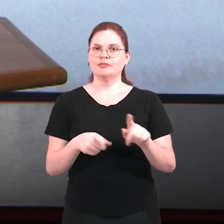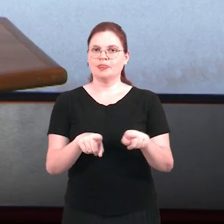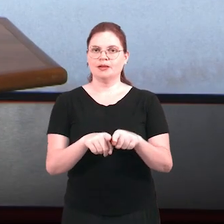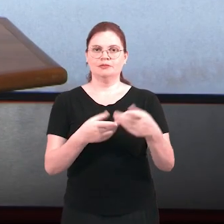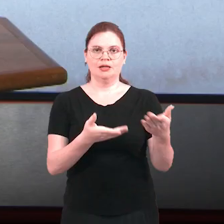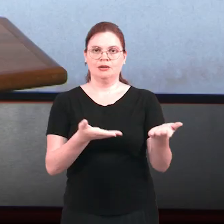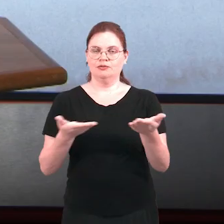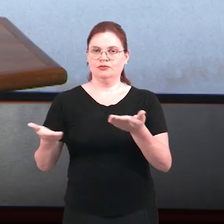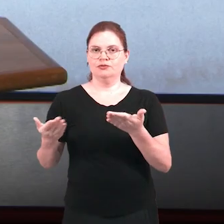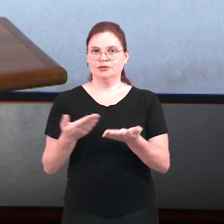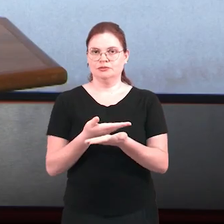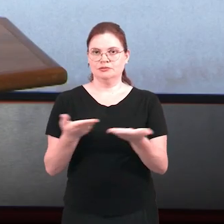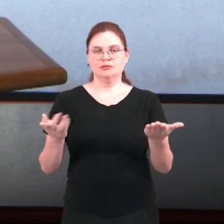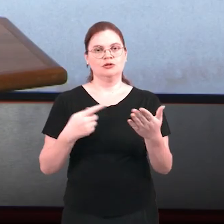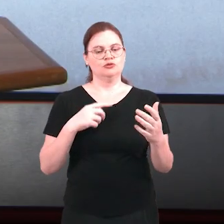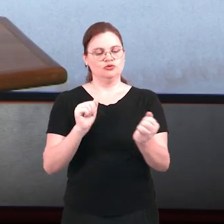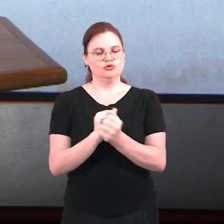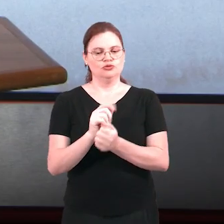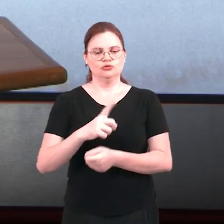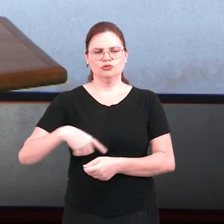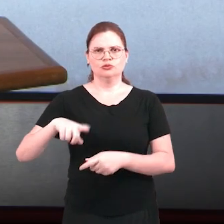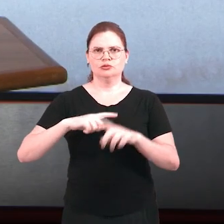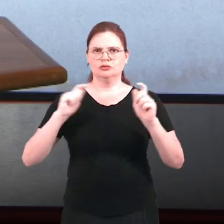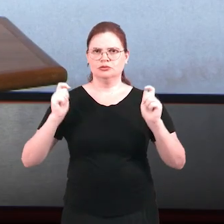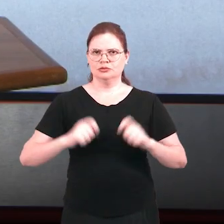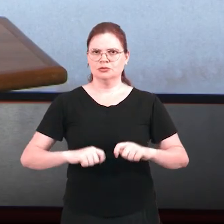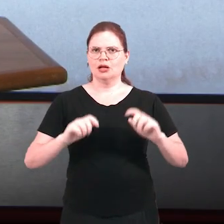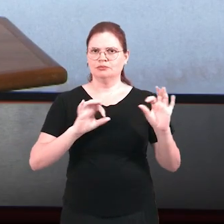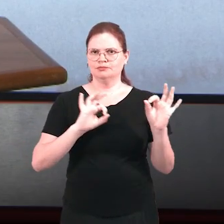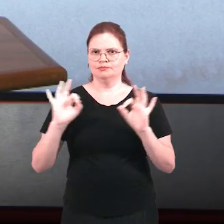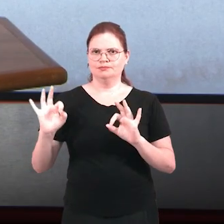o convidamos para que siga conosco